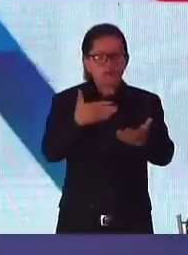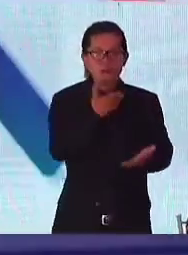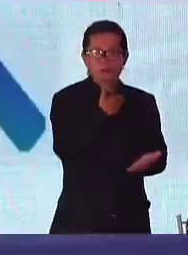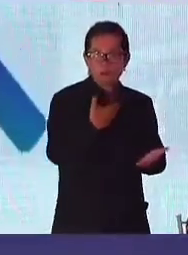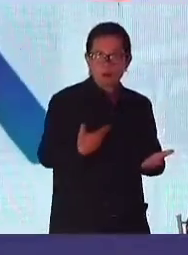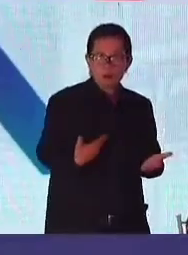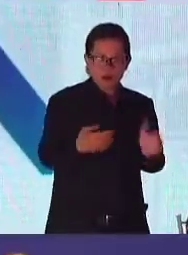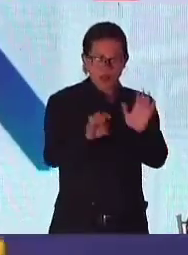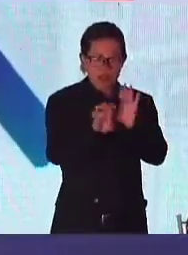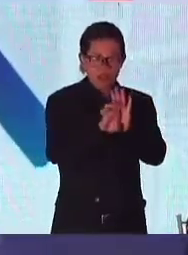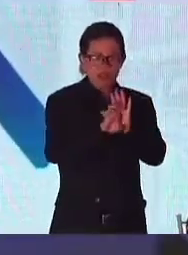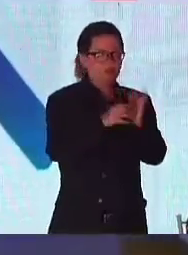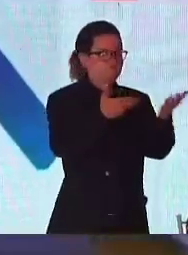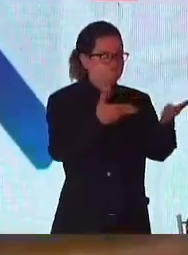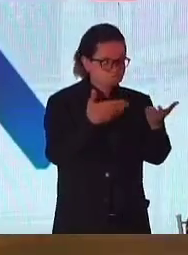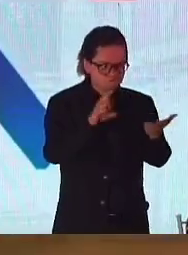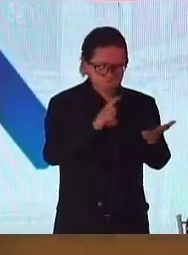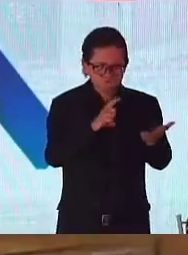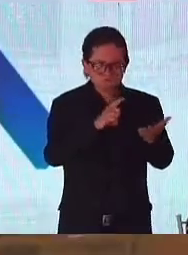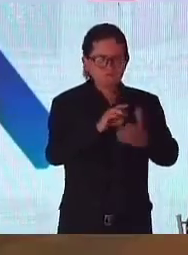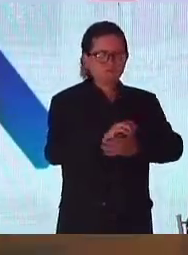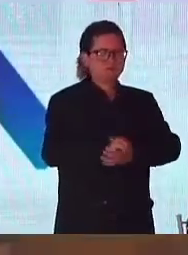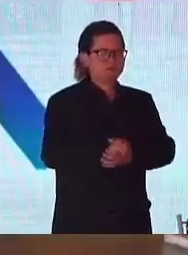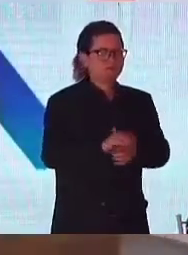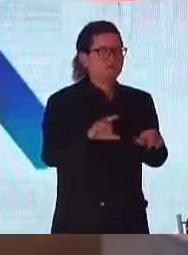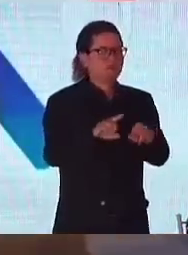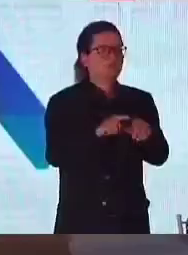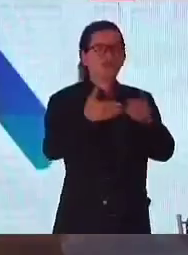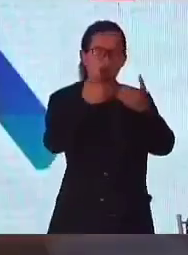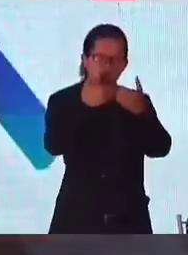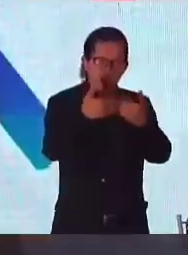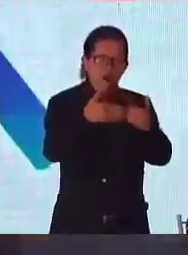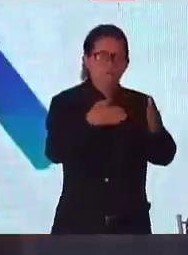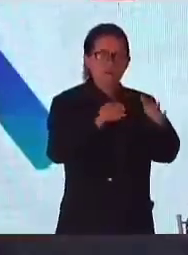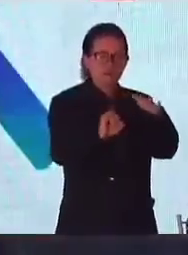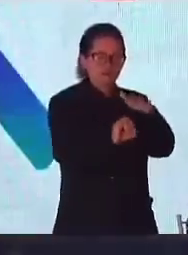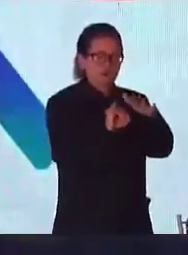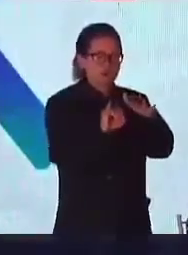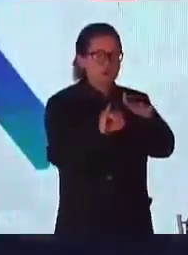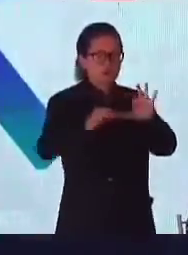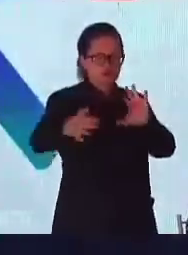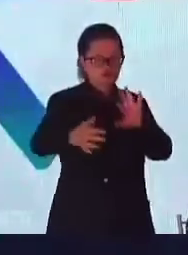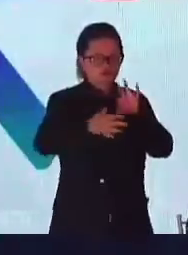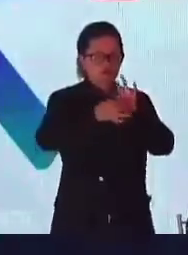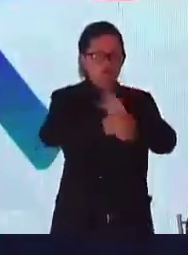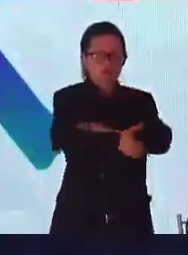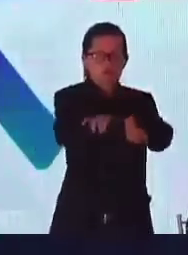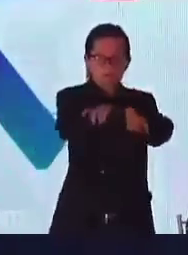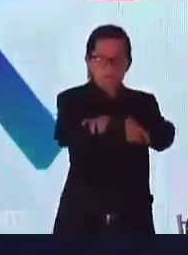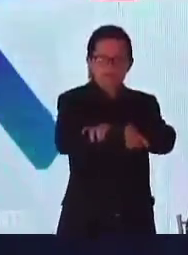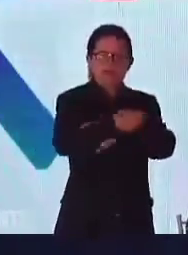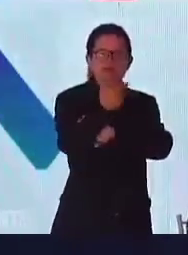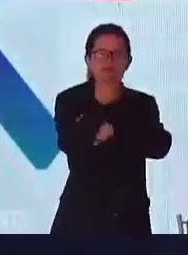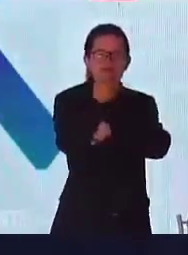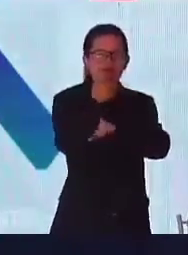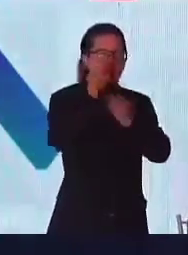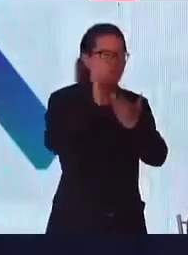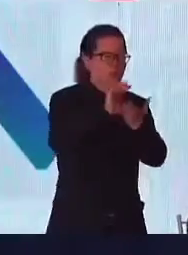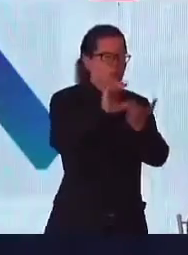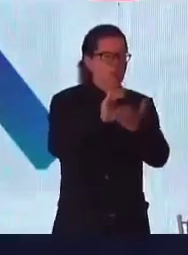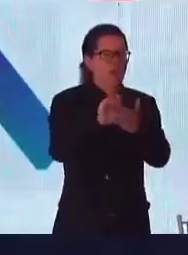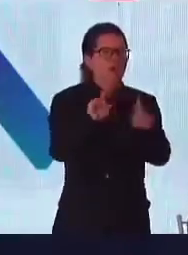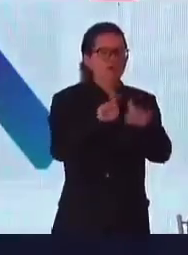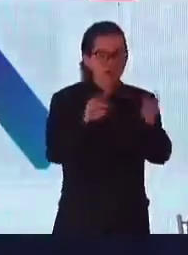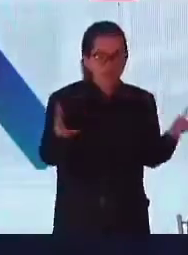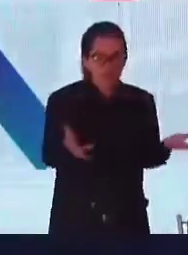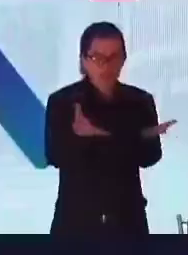de editais, abrir a participação de mais instituições nos programas de fomento, incentivar a internacionalização e o